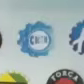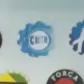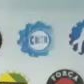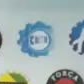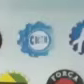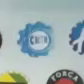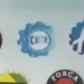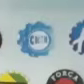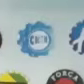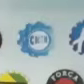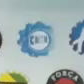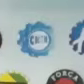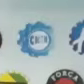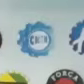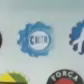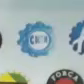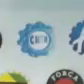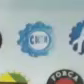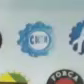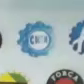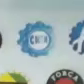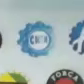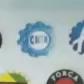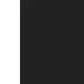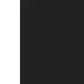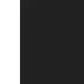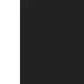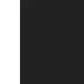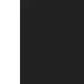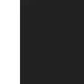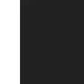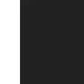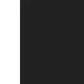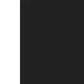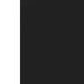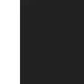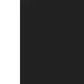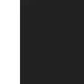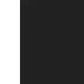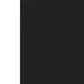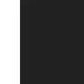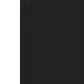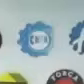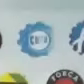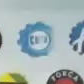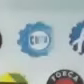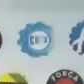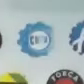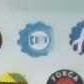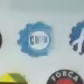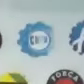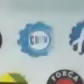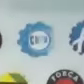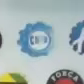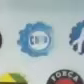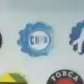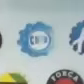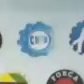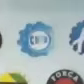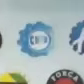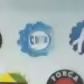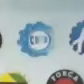dias de greve. É 8 dias de greve hoje, é isso, né, André? 8 dias. 8 dias, né? Então, assim, é assim que eles passam o dia. E se